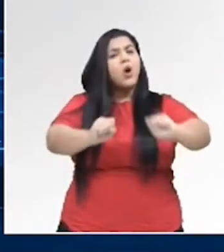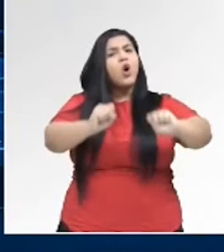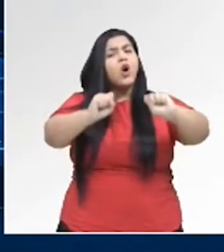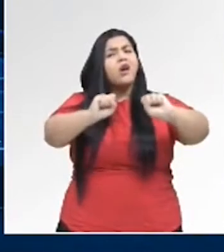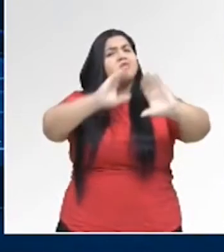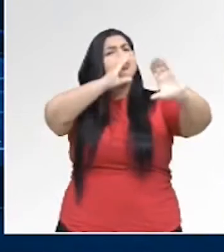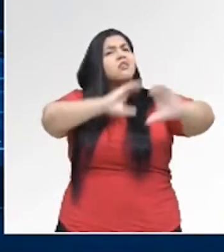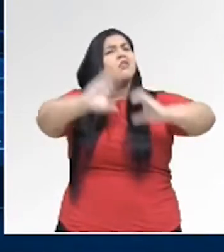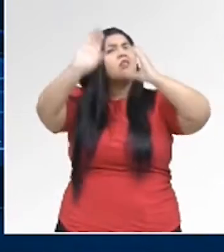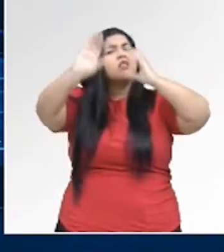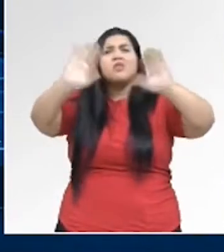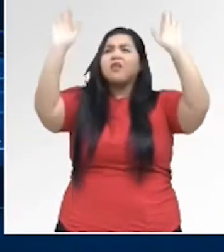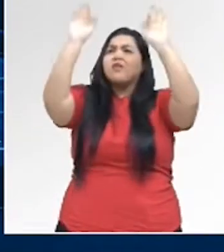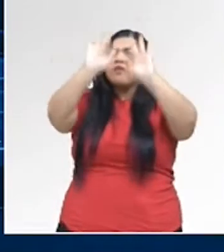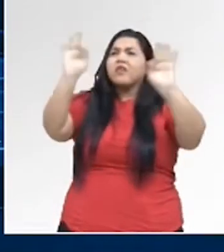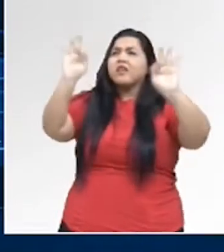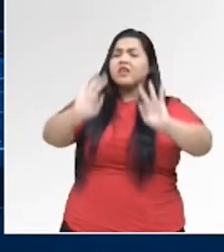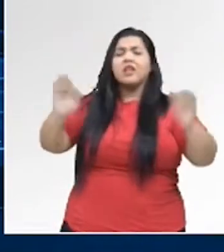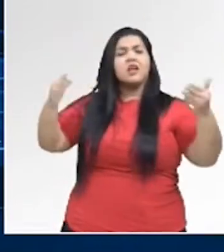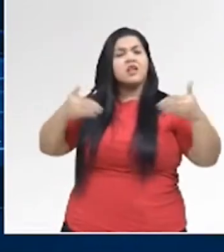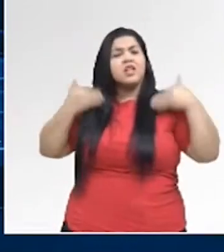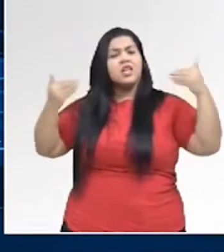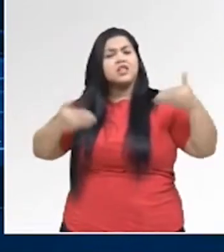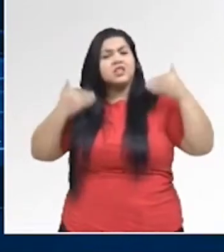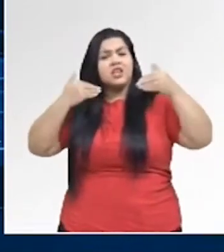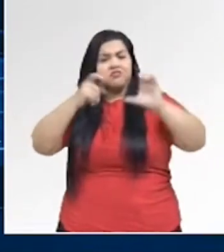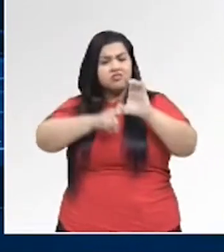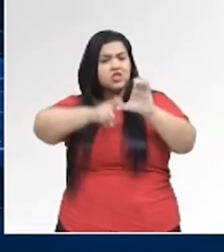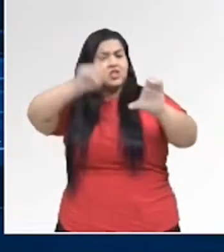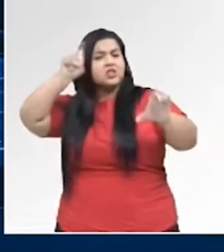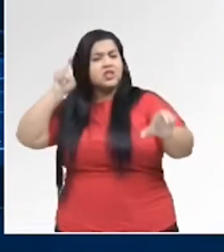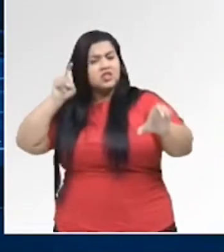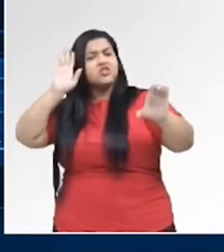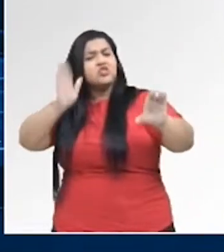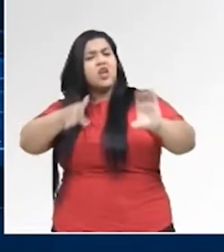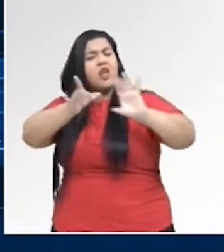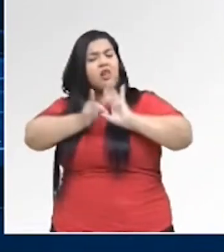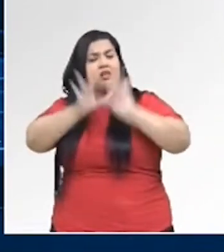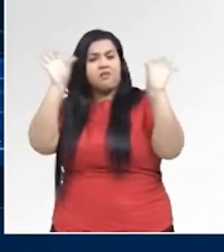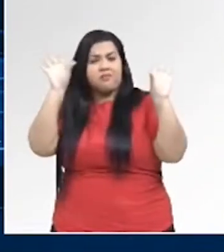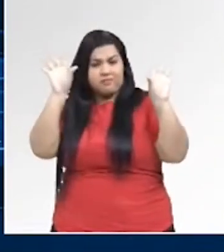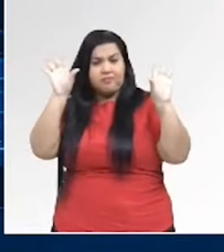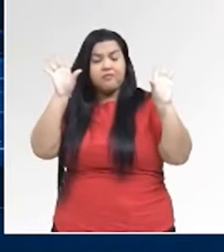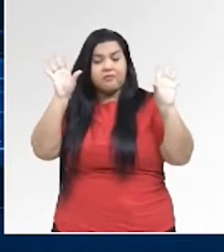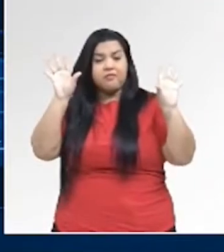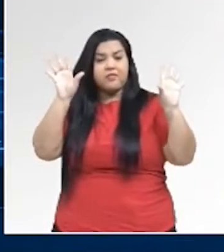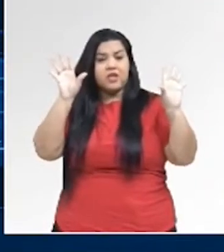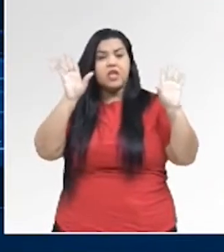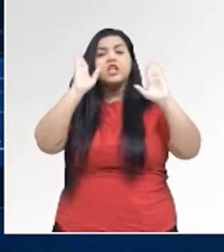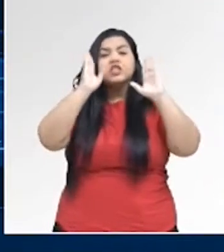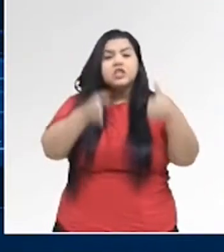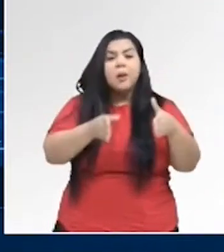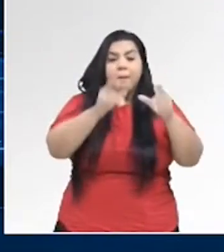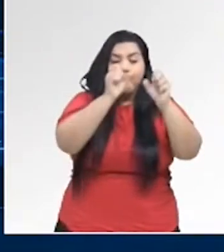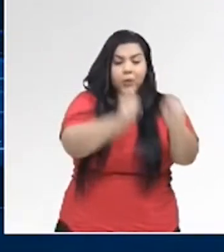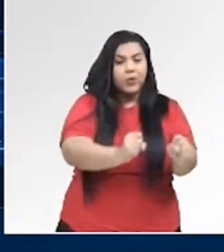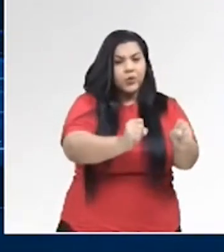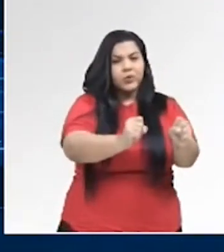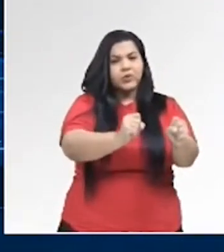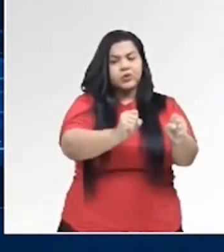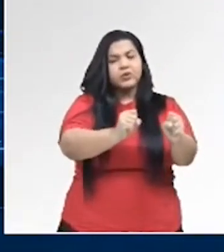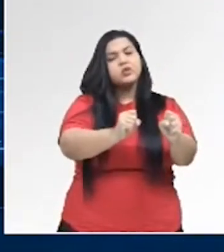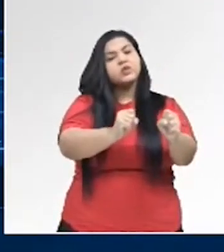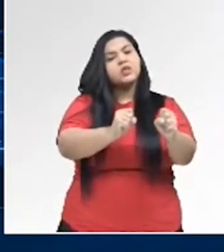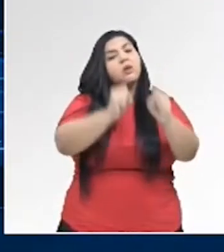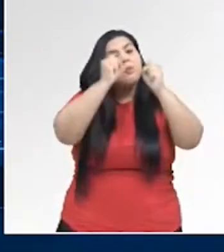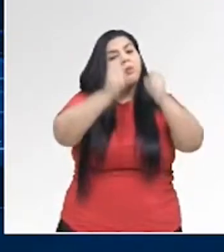cantar a sua alegria de independência, já foi liberto, né? Então, já podeis, ó, no sentido